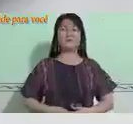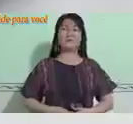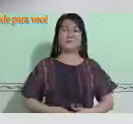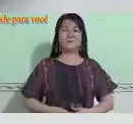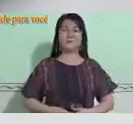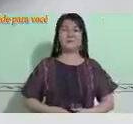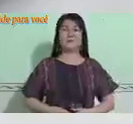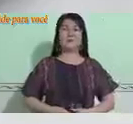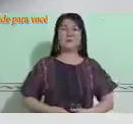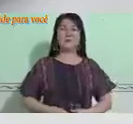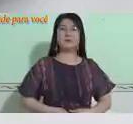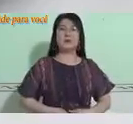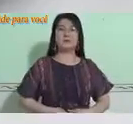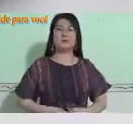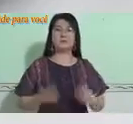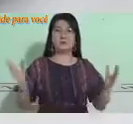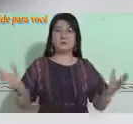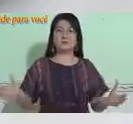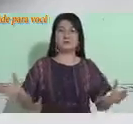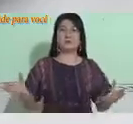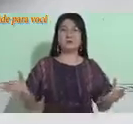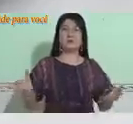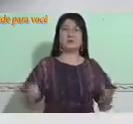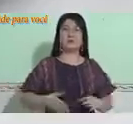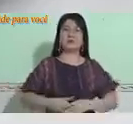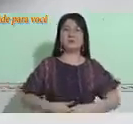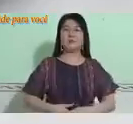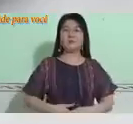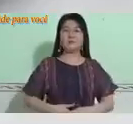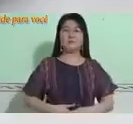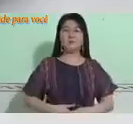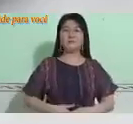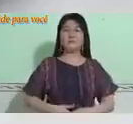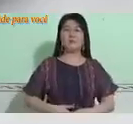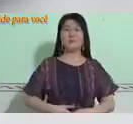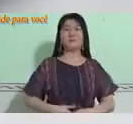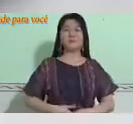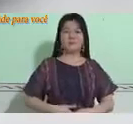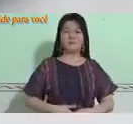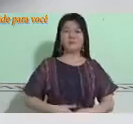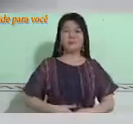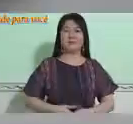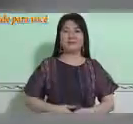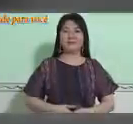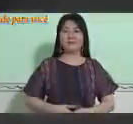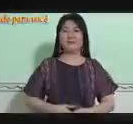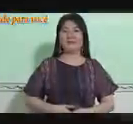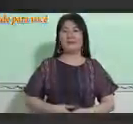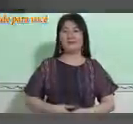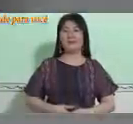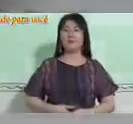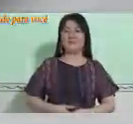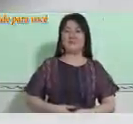inchaço dos mamilos é muito comum em momentos em que ocorrem oscilações hormonais, como durante a gravidez, a amamentação